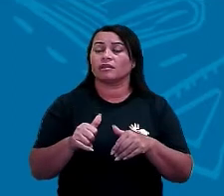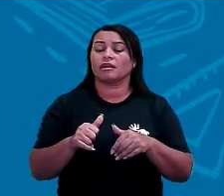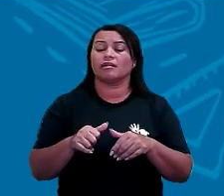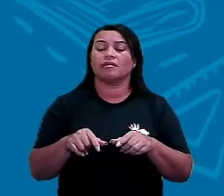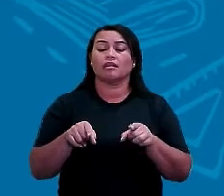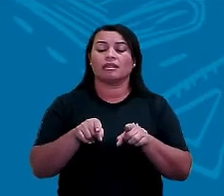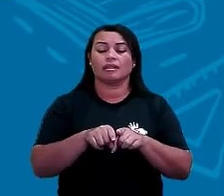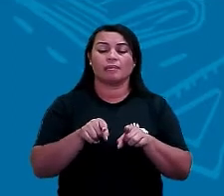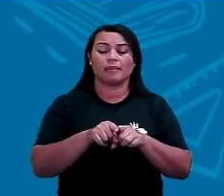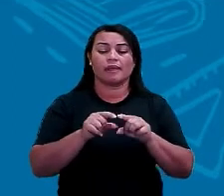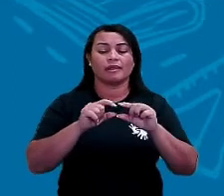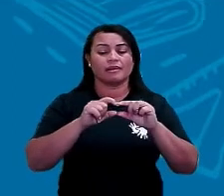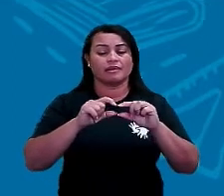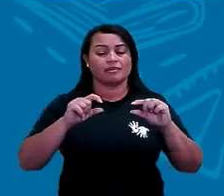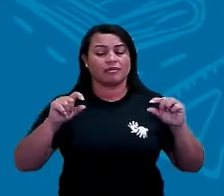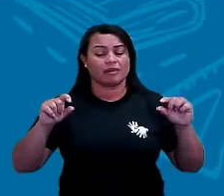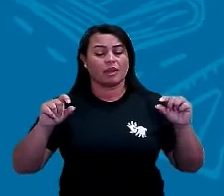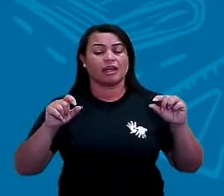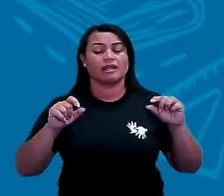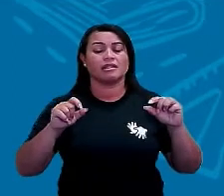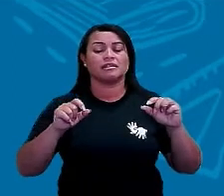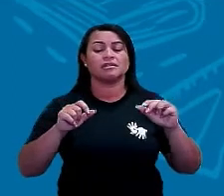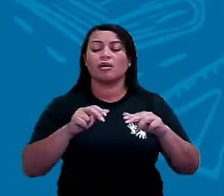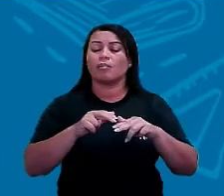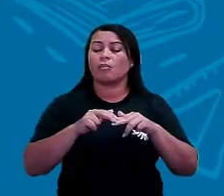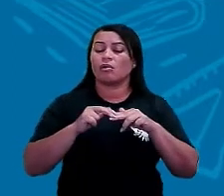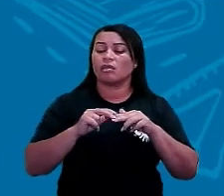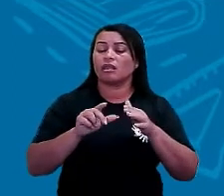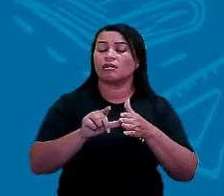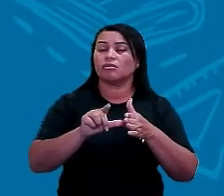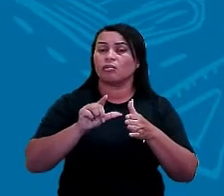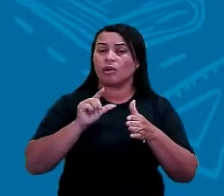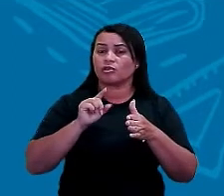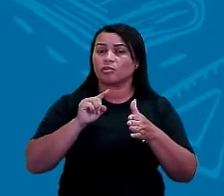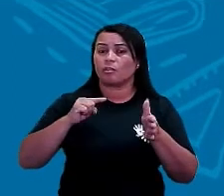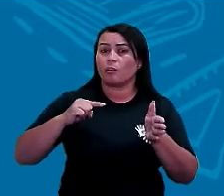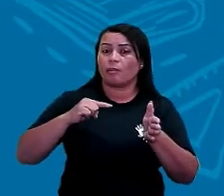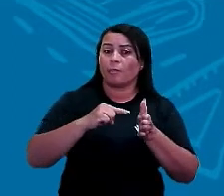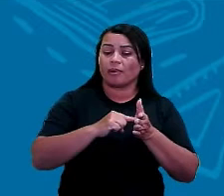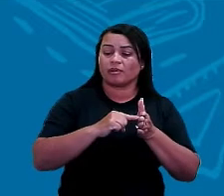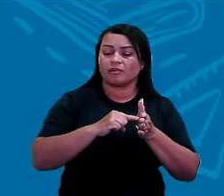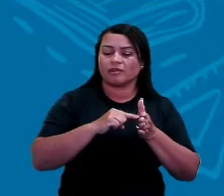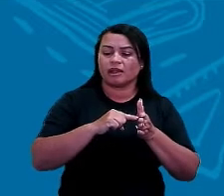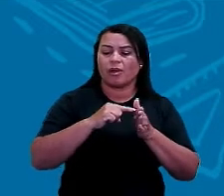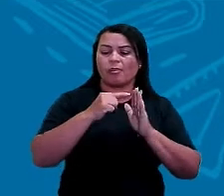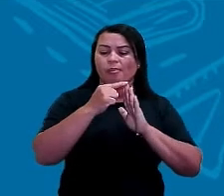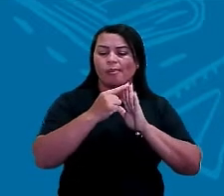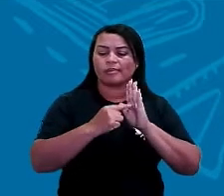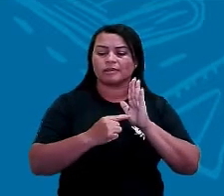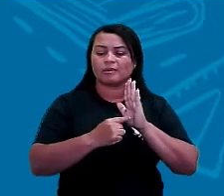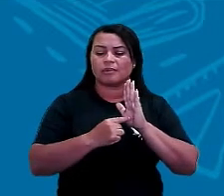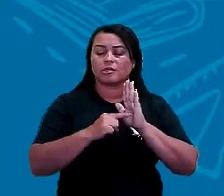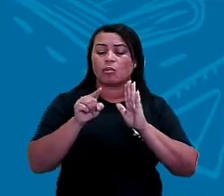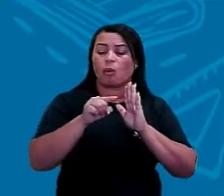tá? Portanto, antes do ponto final ou do ponto de exclamação ou ponto de interrogação.